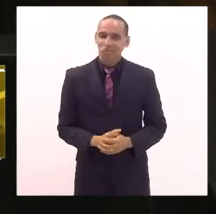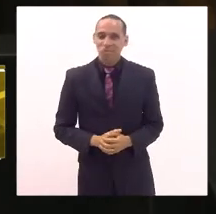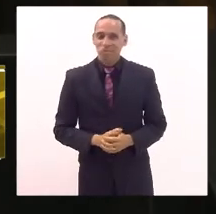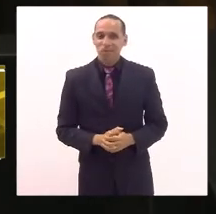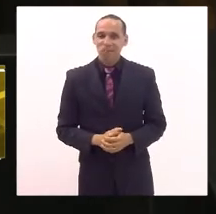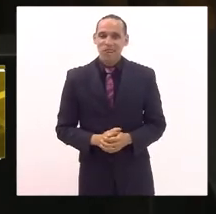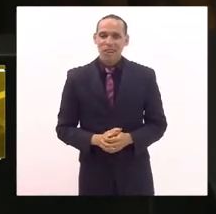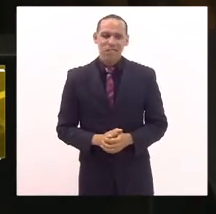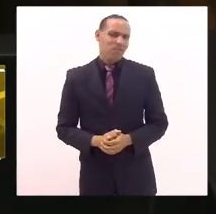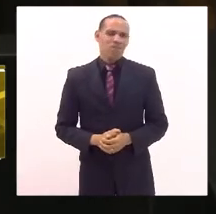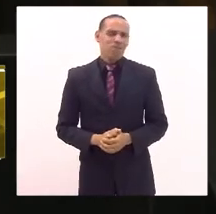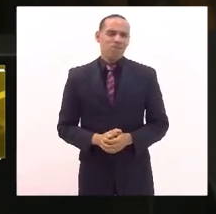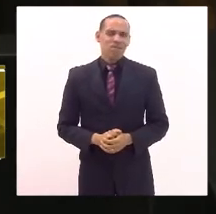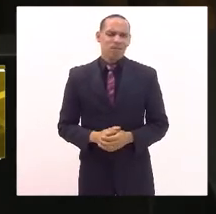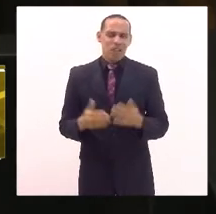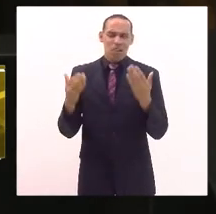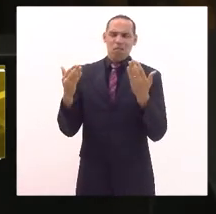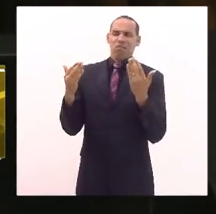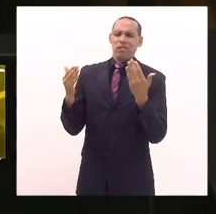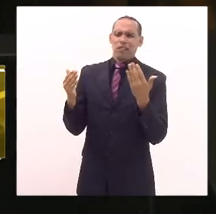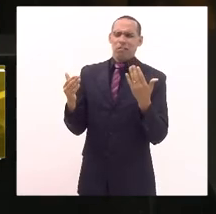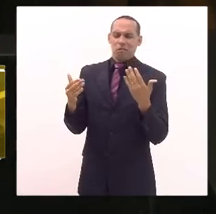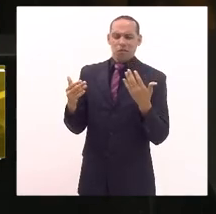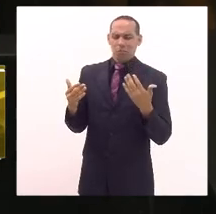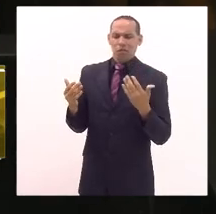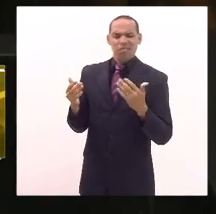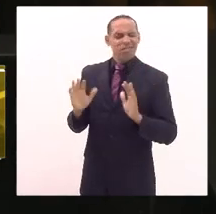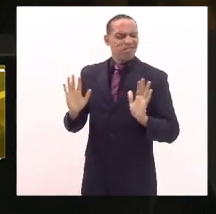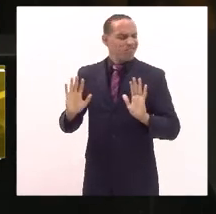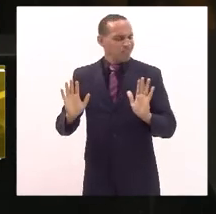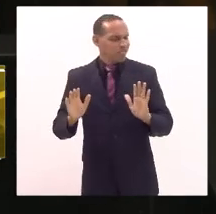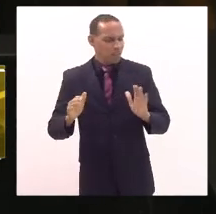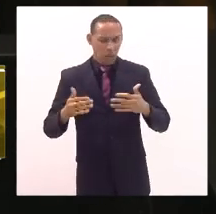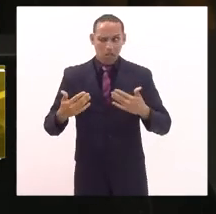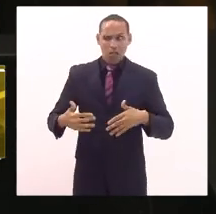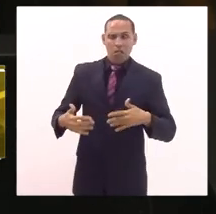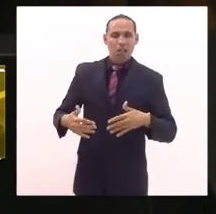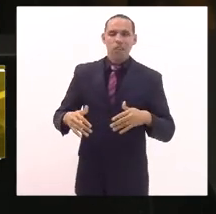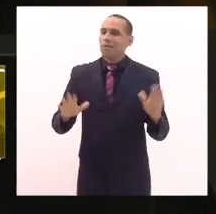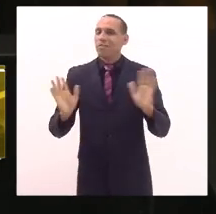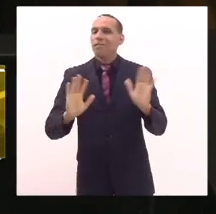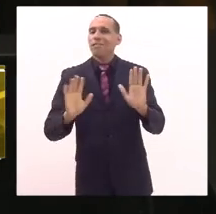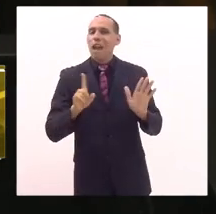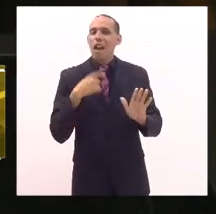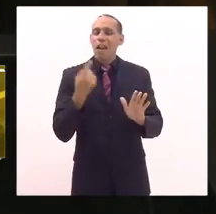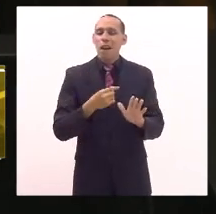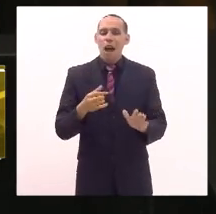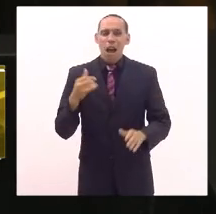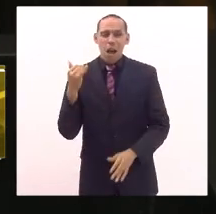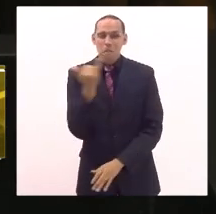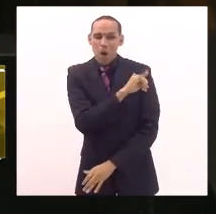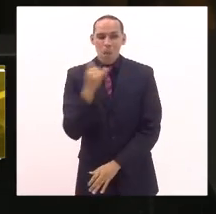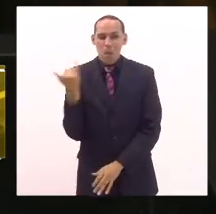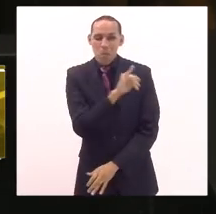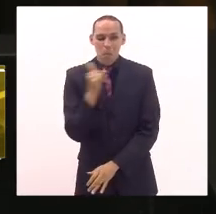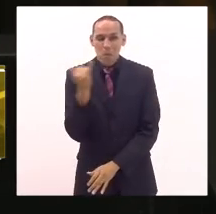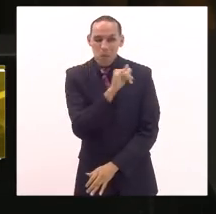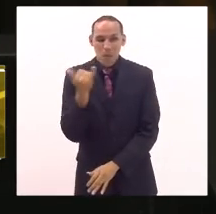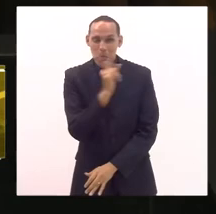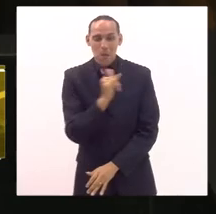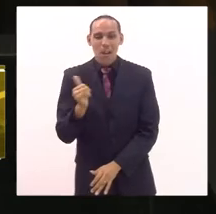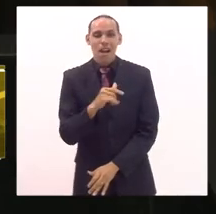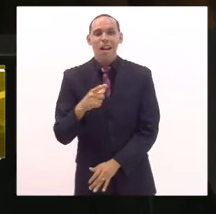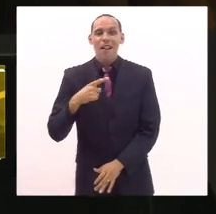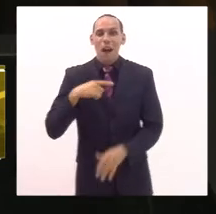Não existe espaço para dúvida em nossa profissão. Existe, sim, muita adrenalina do barulho das